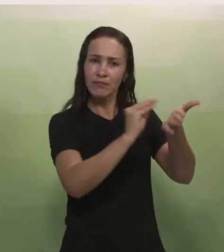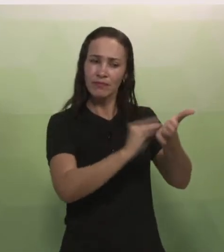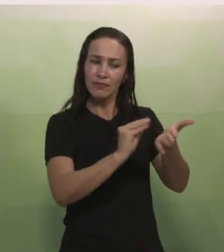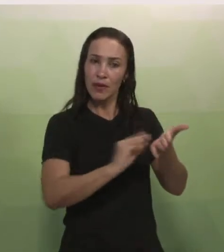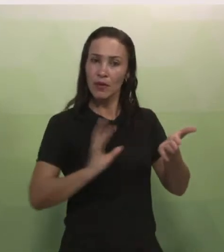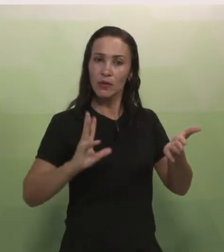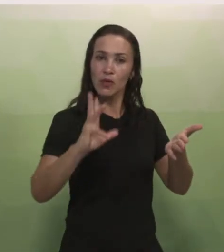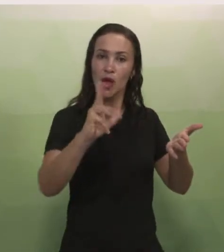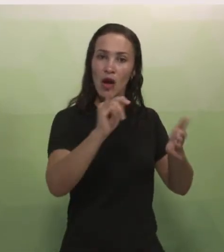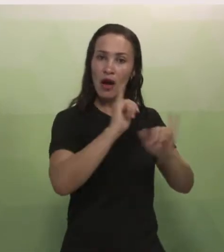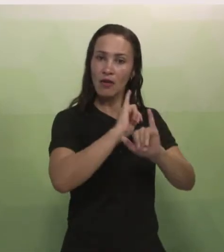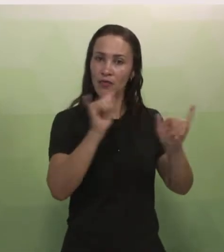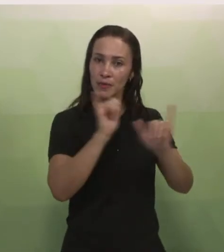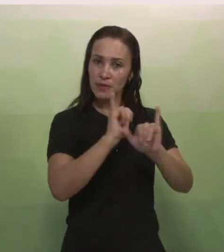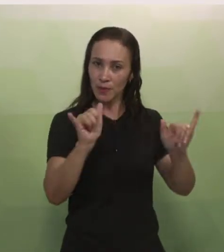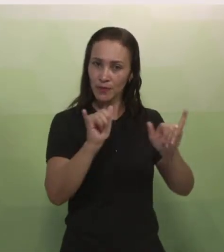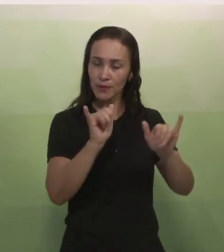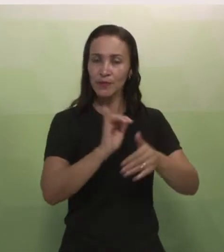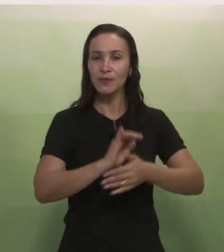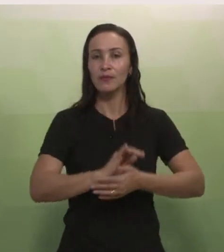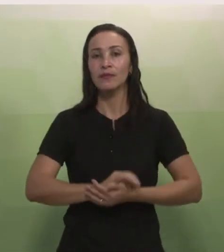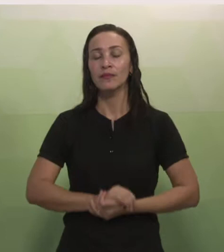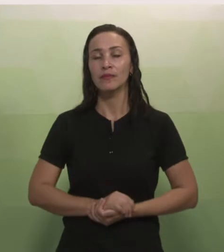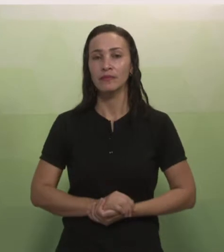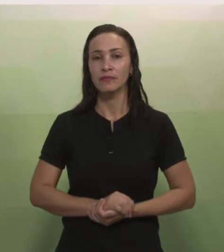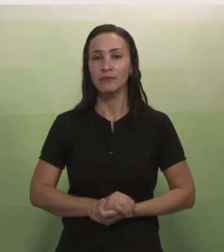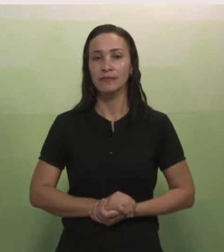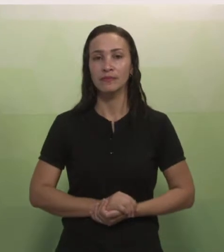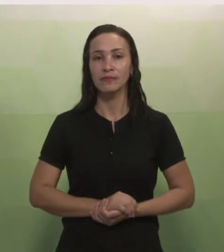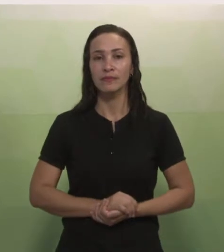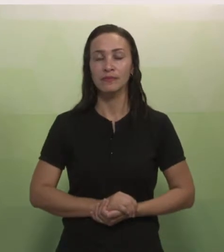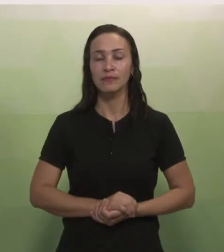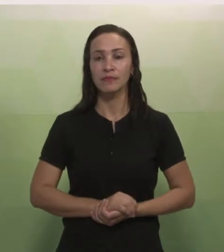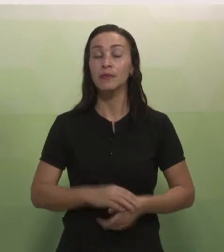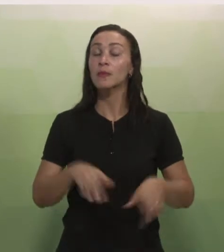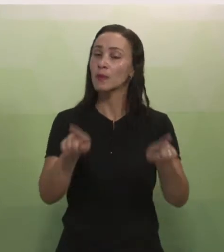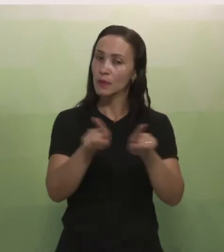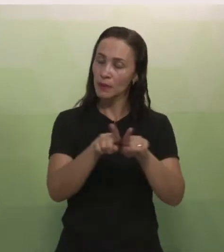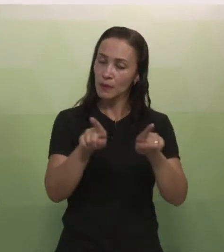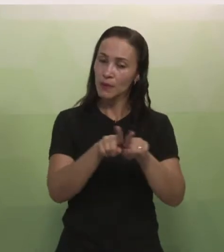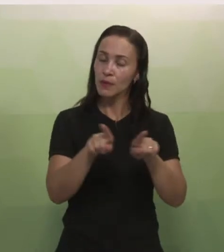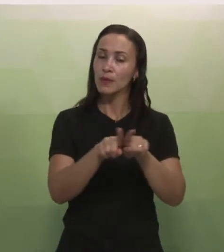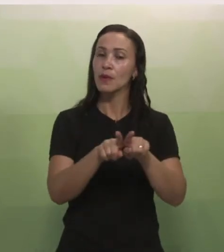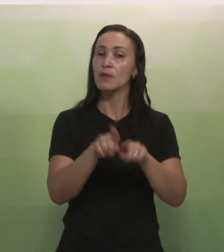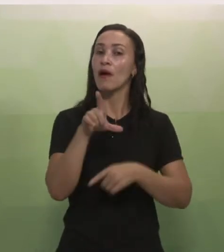as informações. É, e, de preferência,